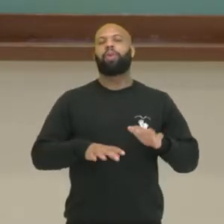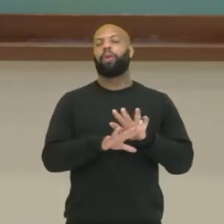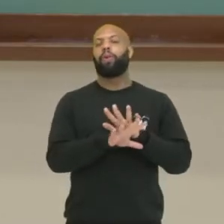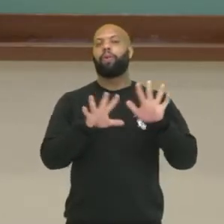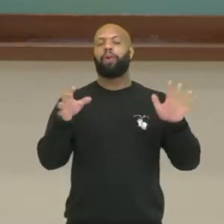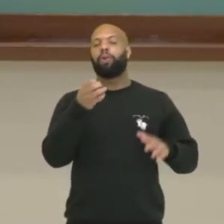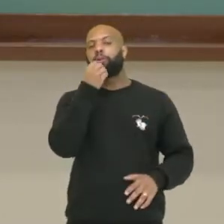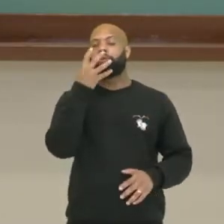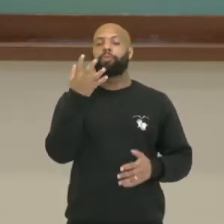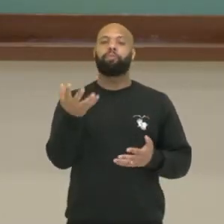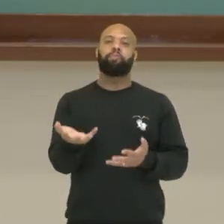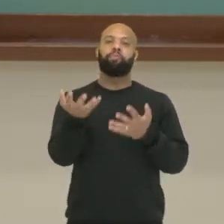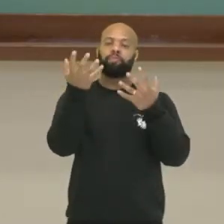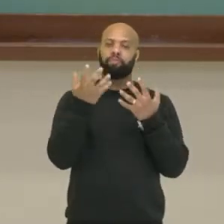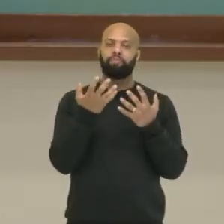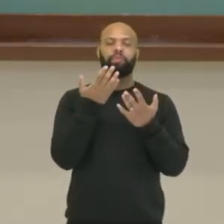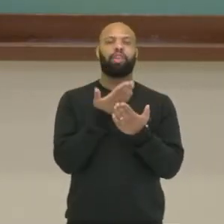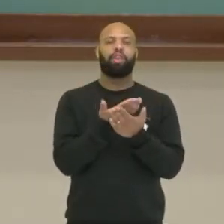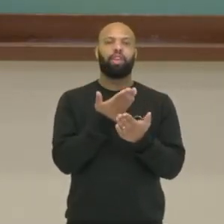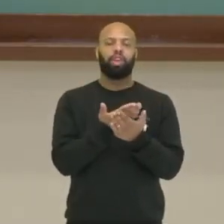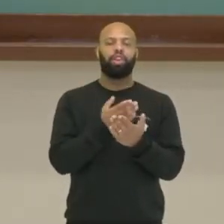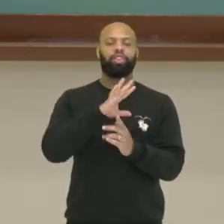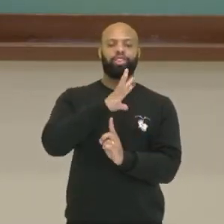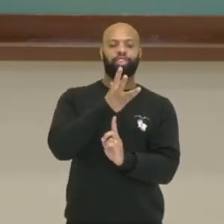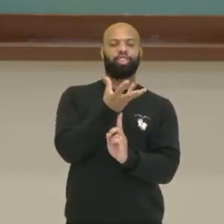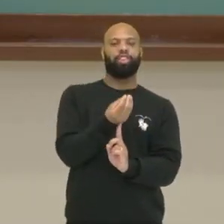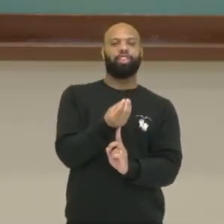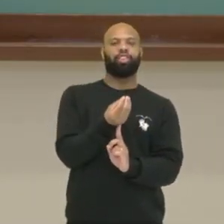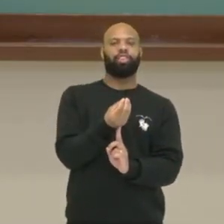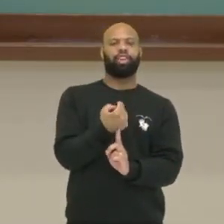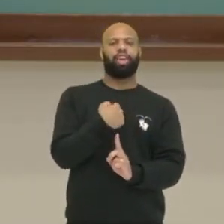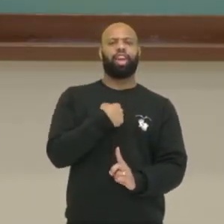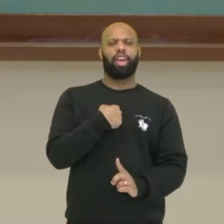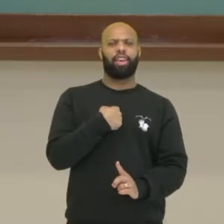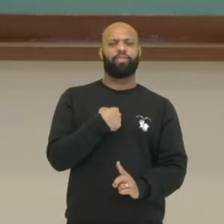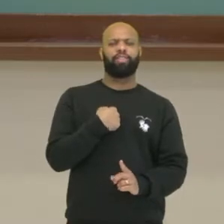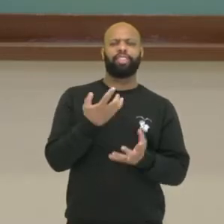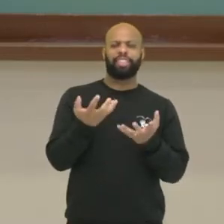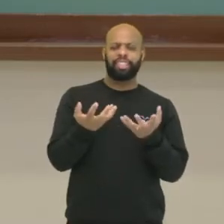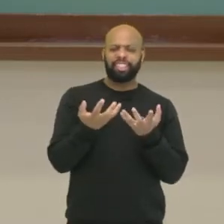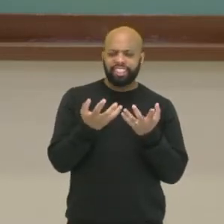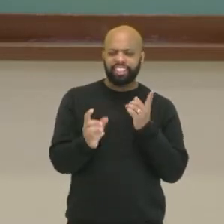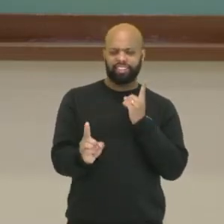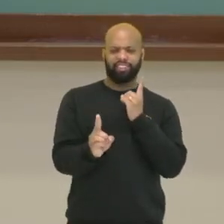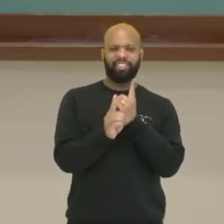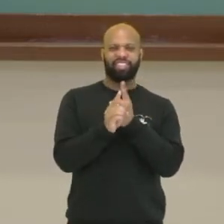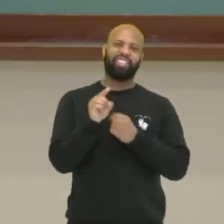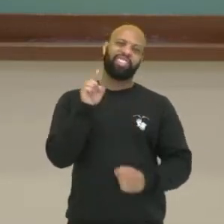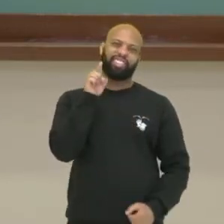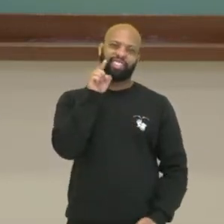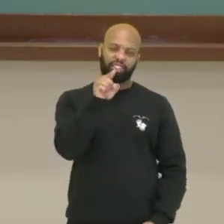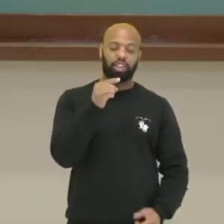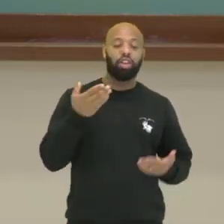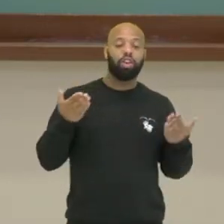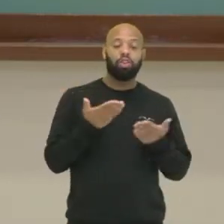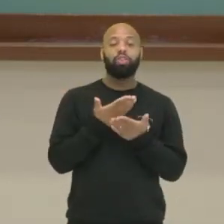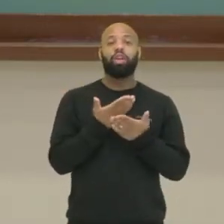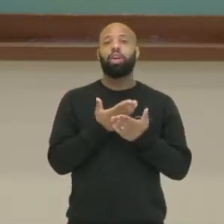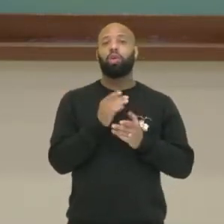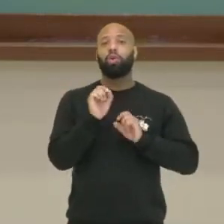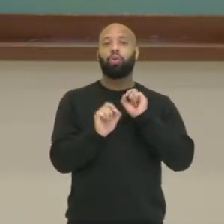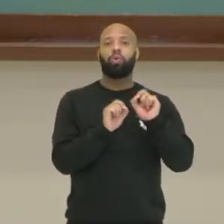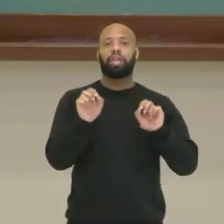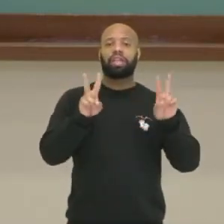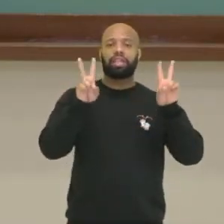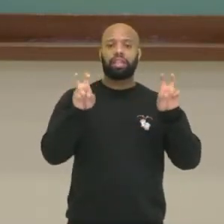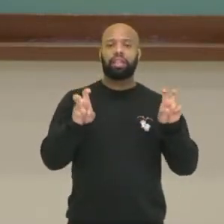Olá, sejam bem-vindos a mais uma aula de arte. Eu estava aqui esperando você. Nessa aula nós iremos falar sobre rádio